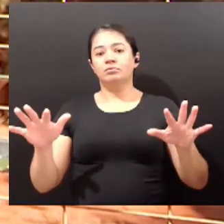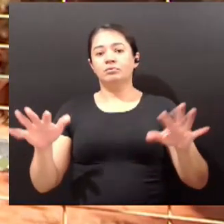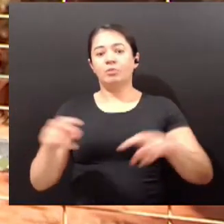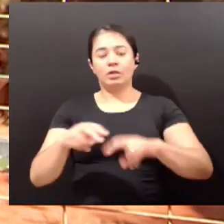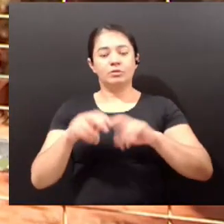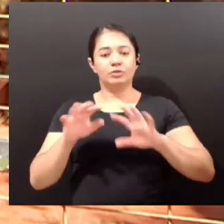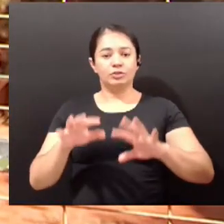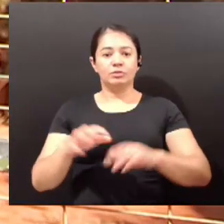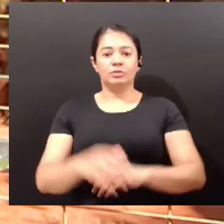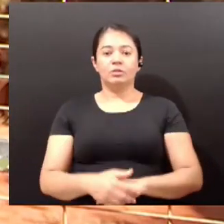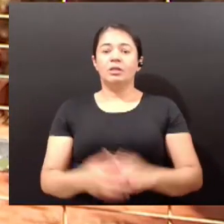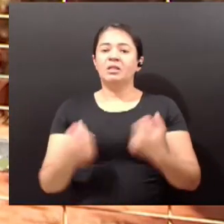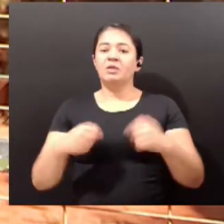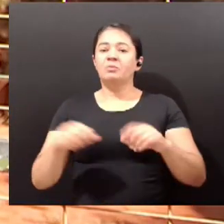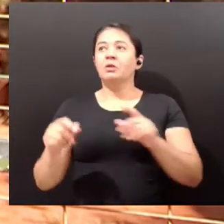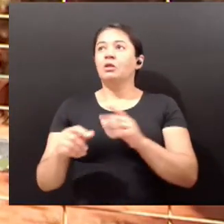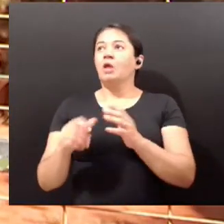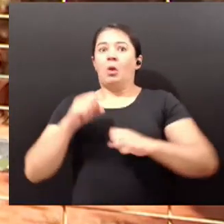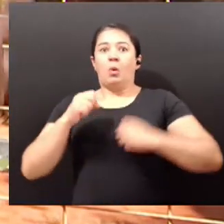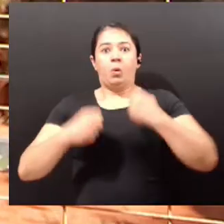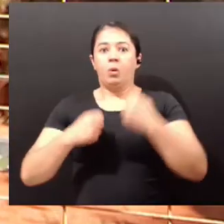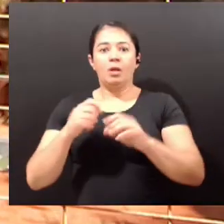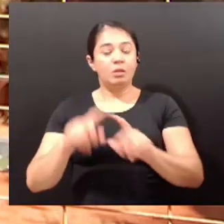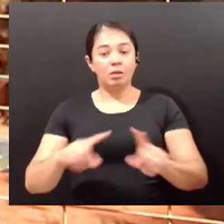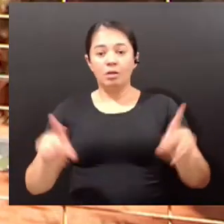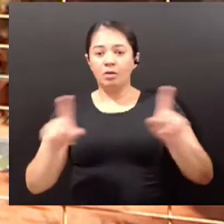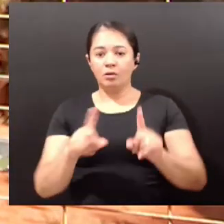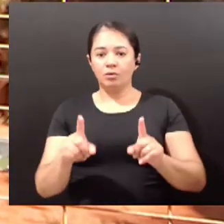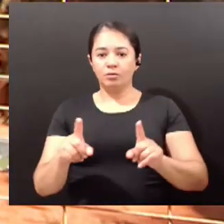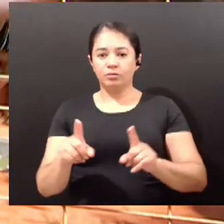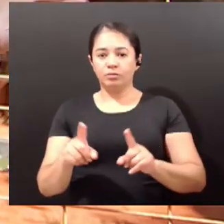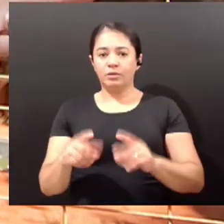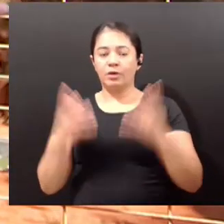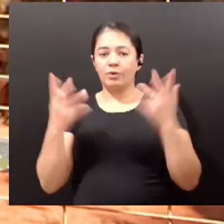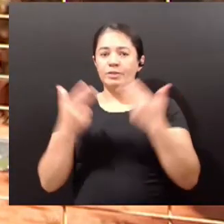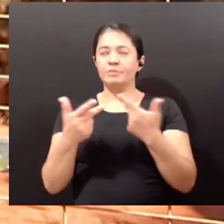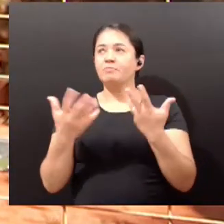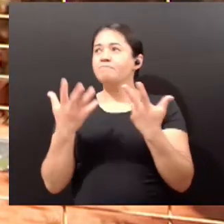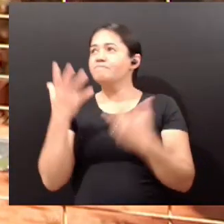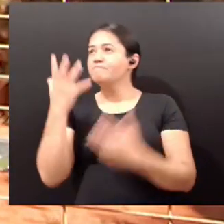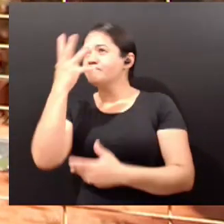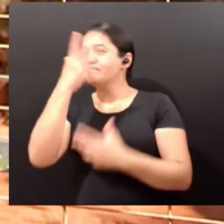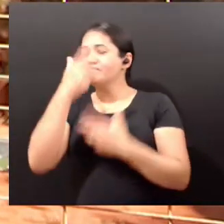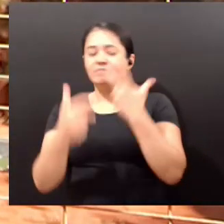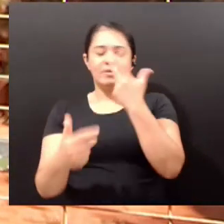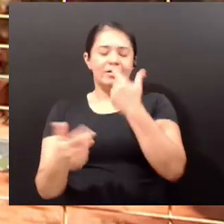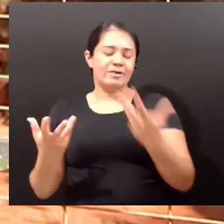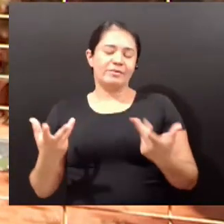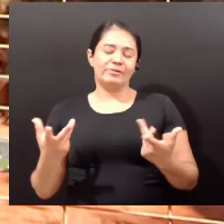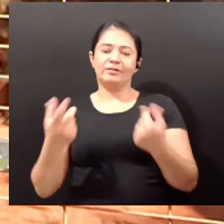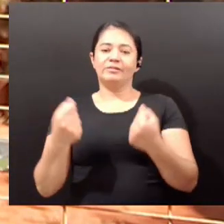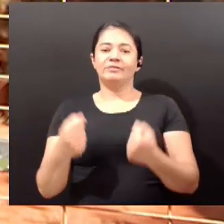correndo, tá? É um animal maravilhoso, tem várias aparições aí que o pessoal tá às vezes isolado de